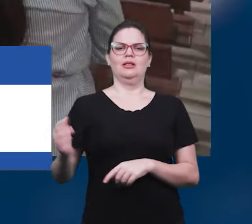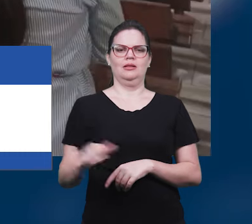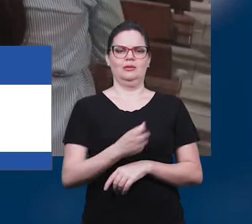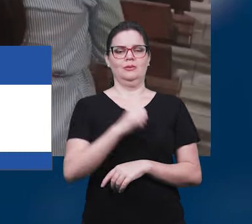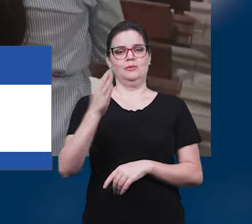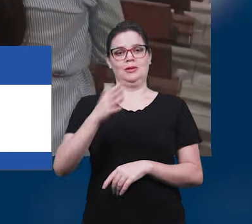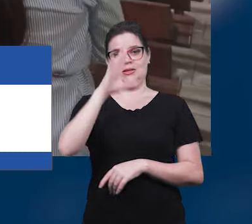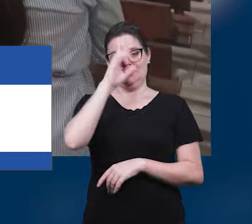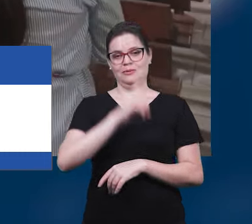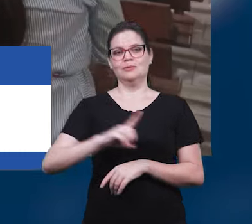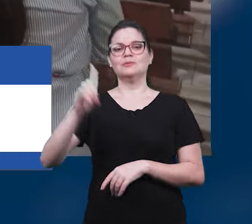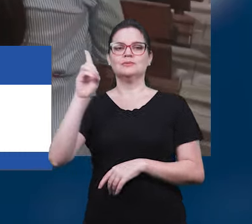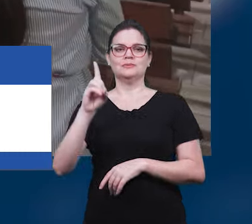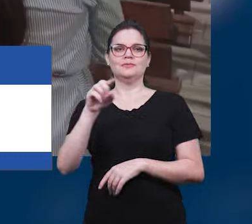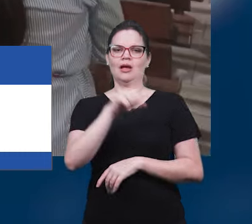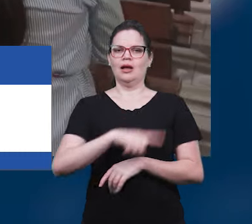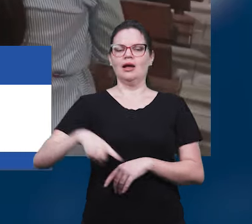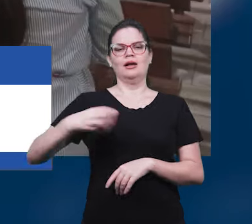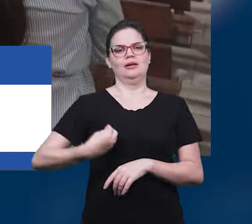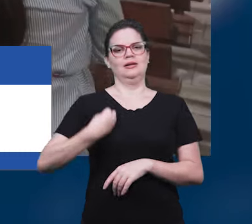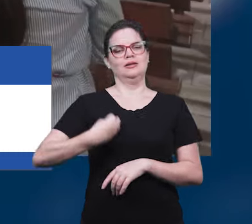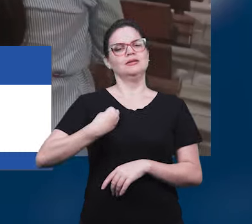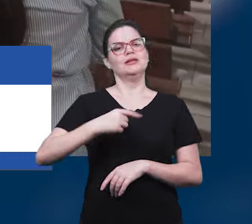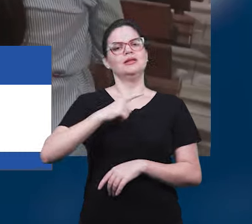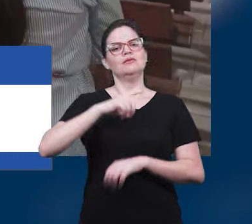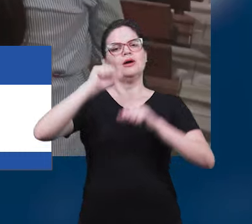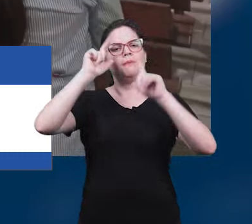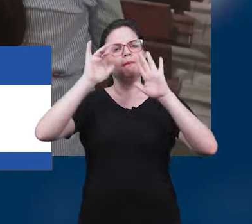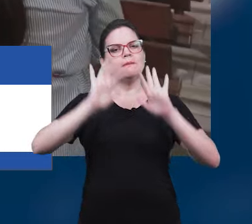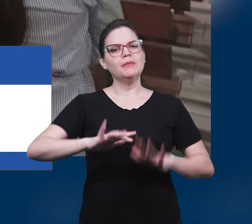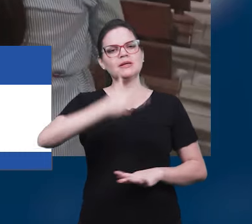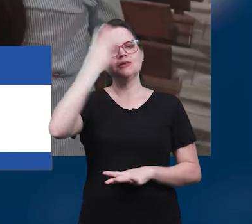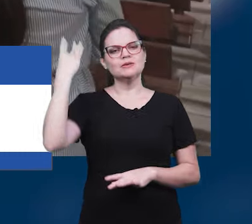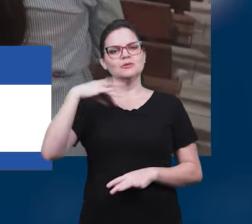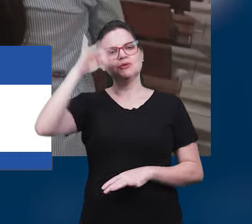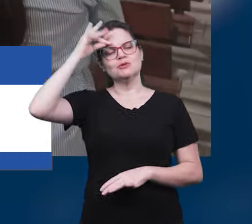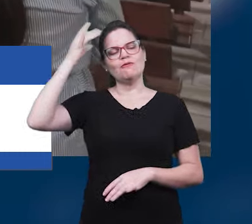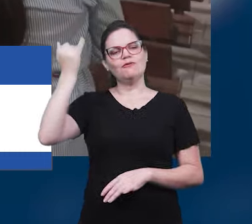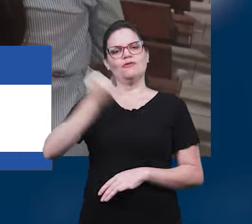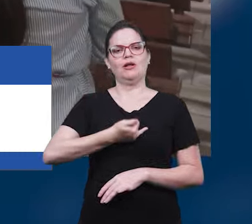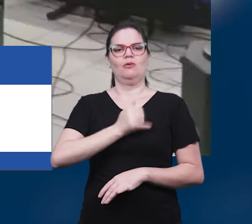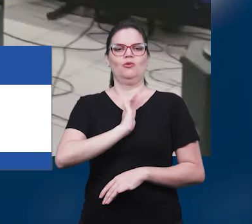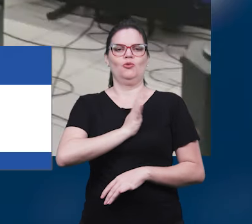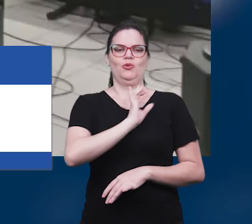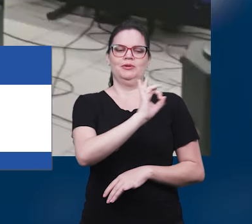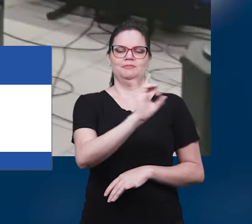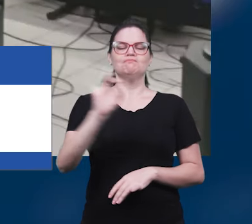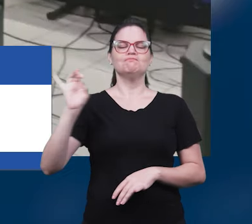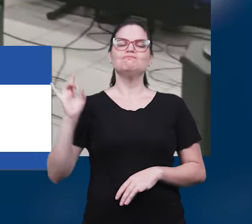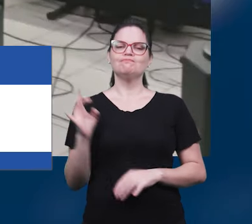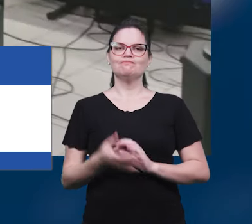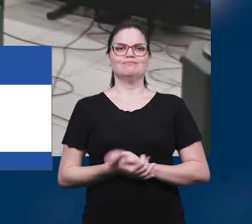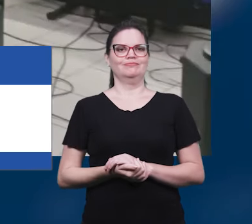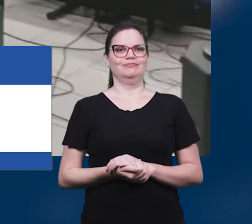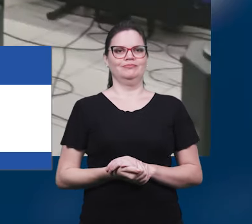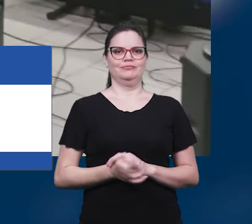Deus fizeram com que os participantes tivessem a oportunidade de ouvir a voz do Espírito Santo a falar aos seus